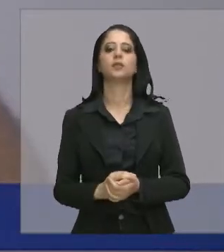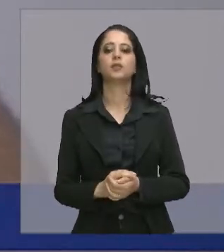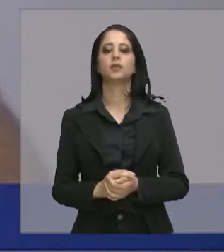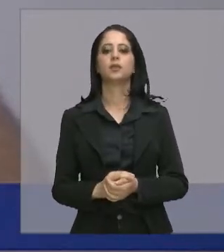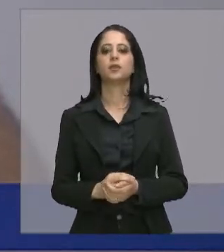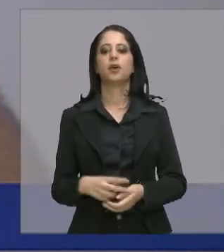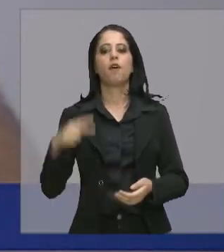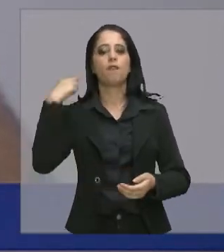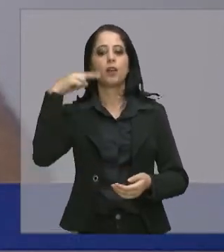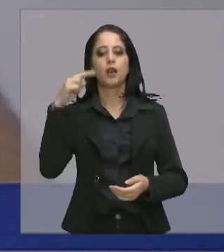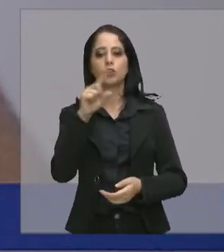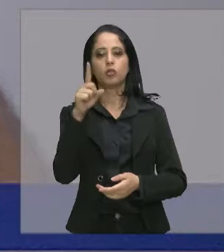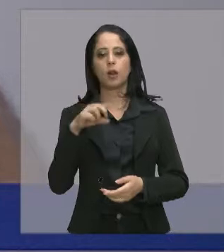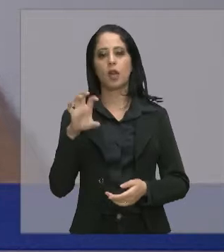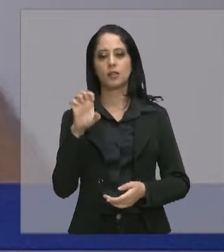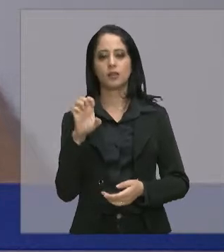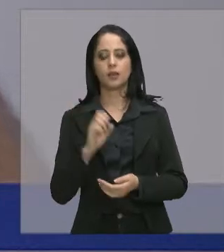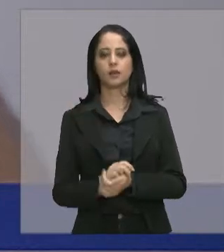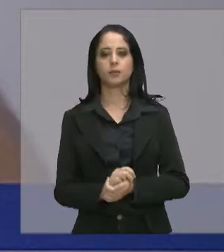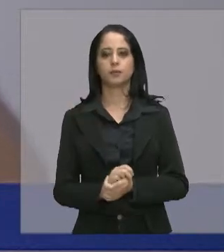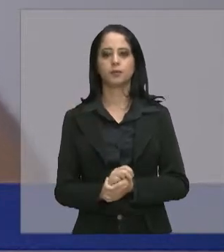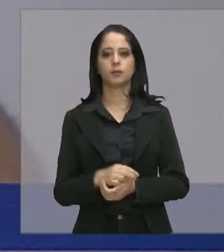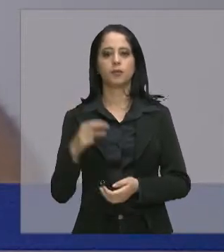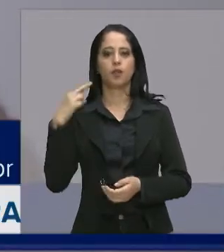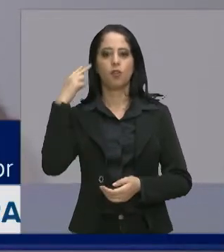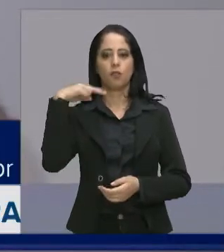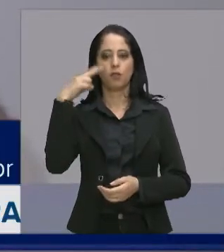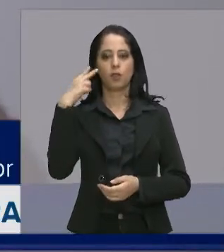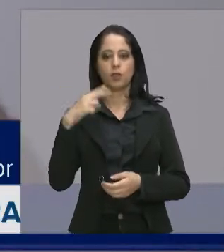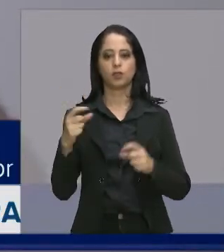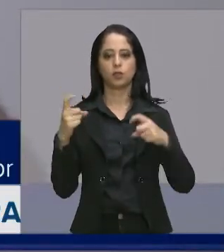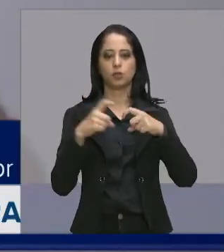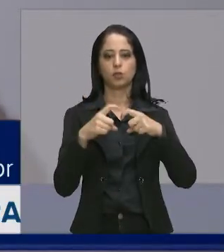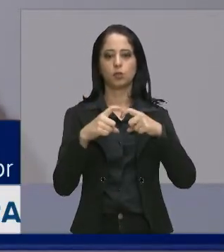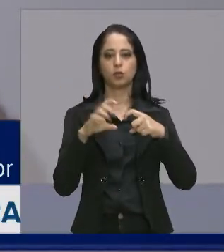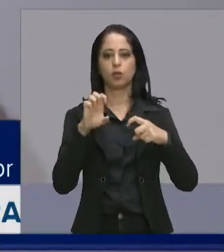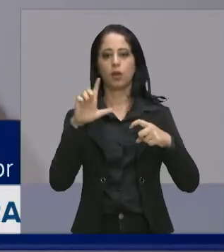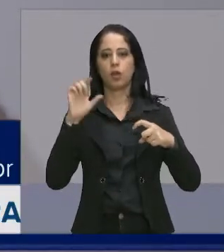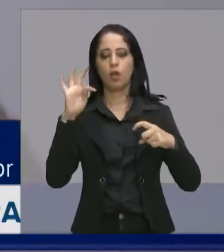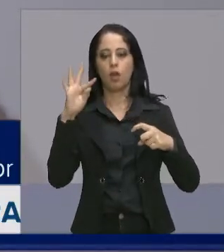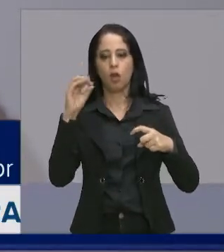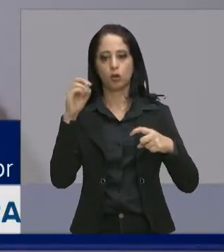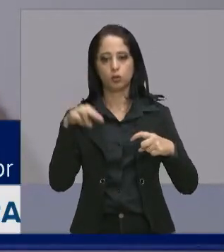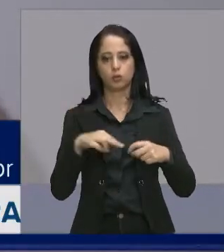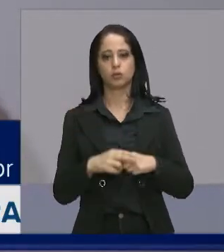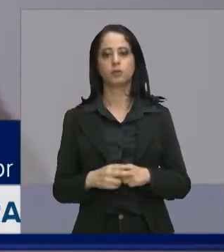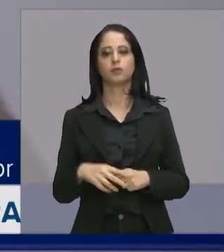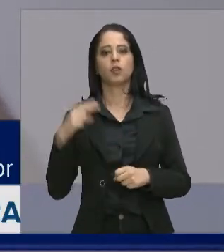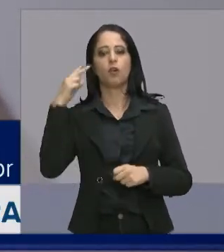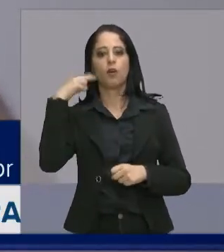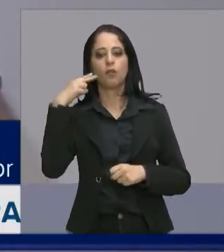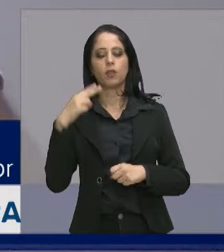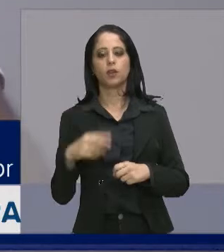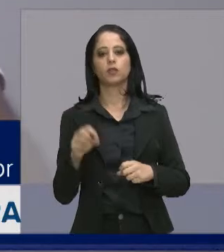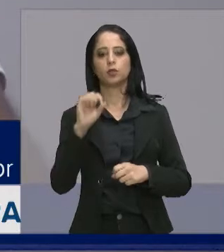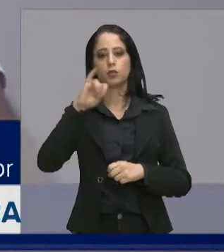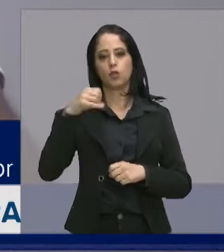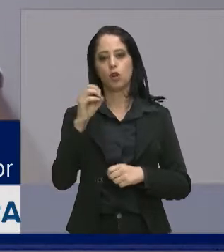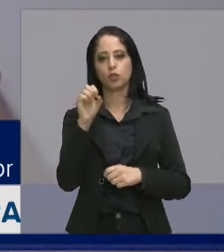Zé Luiz, vereador Dr. Elton, vereador Dr. José